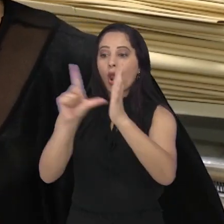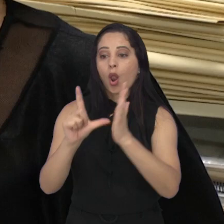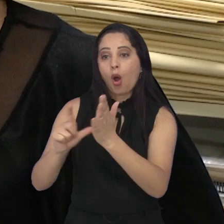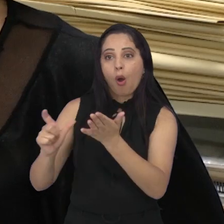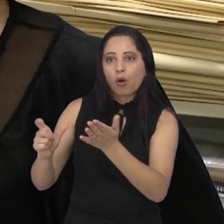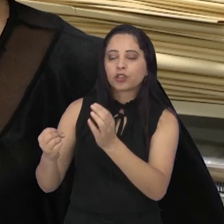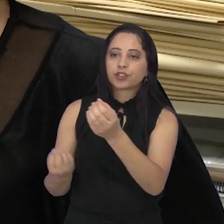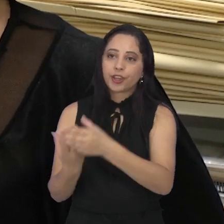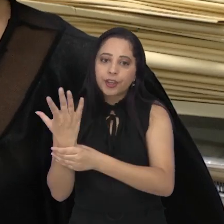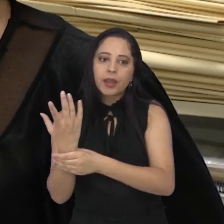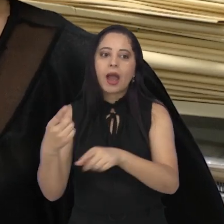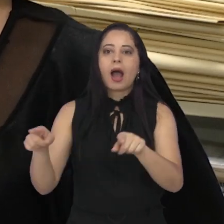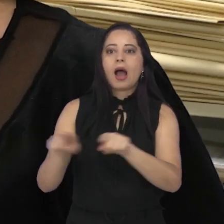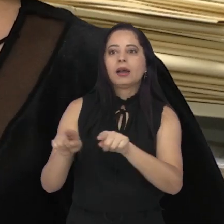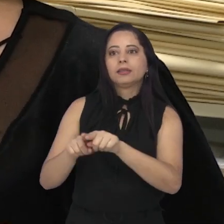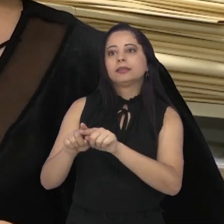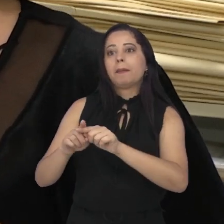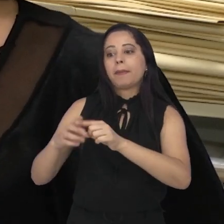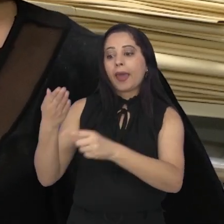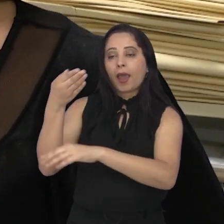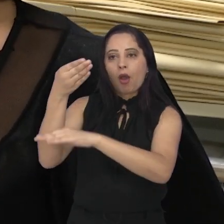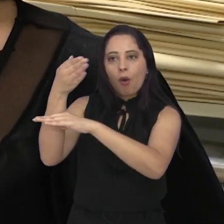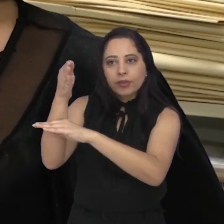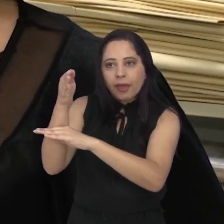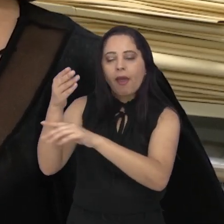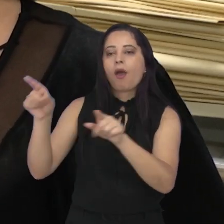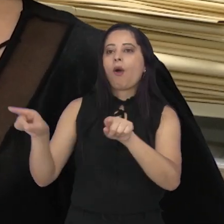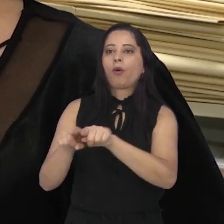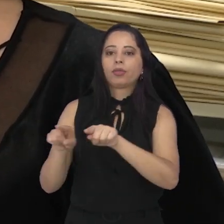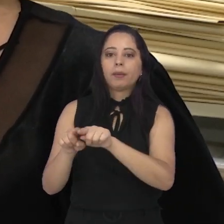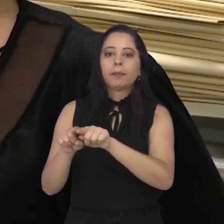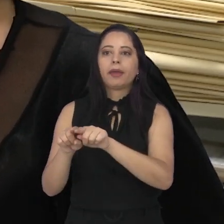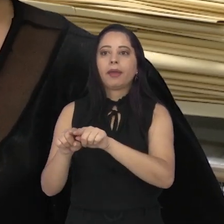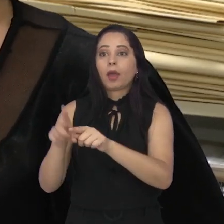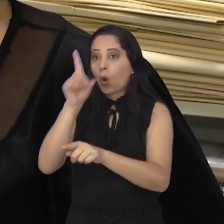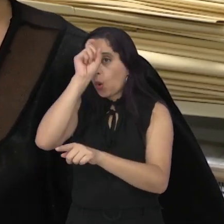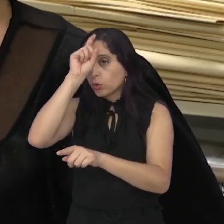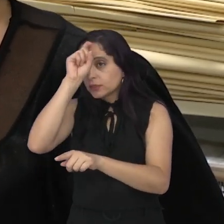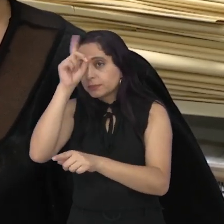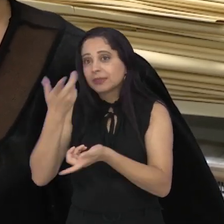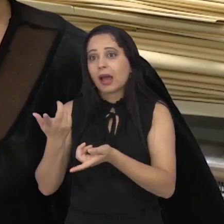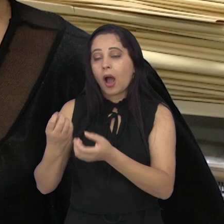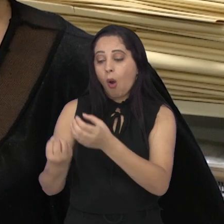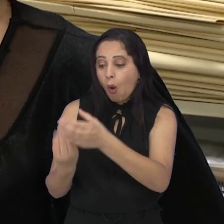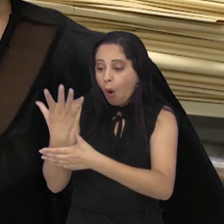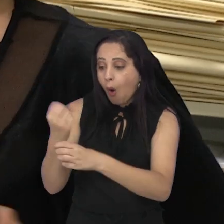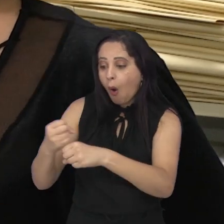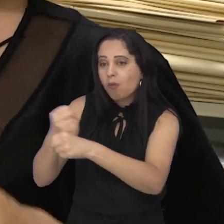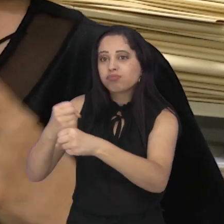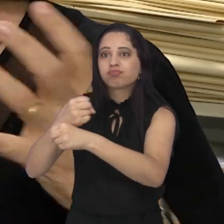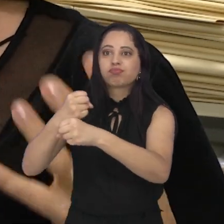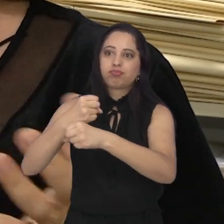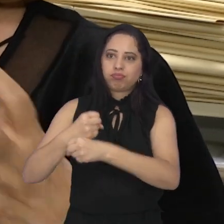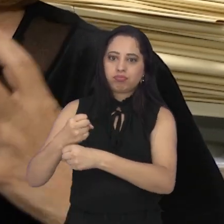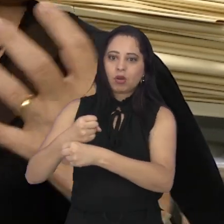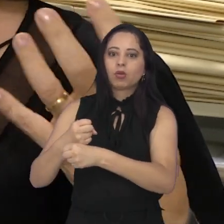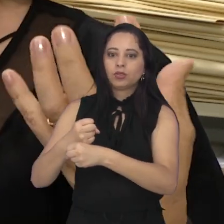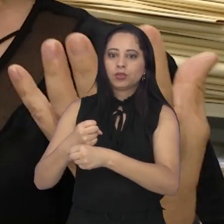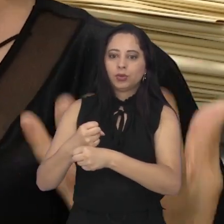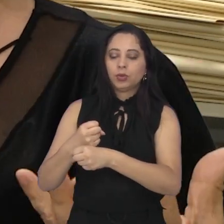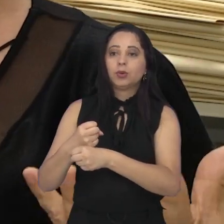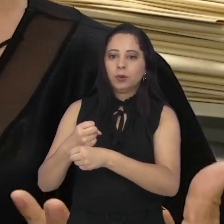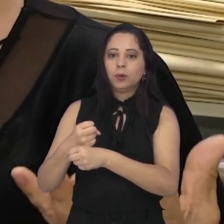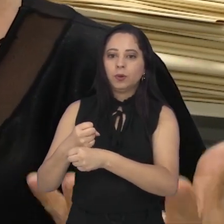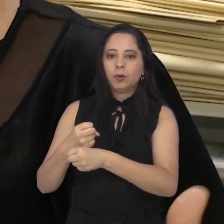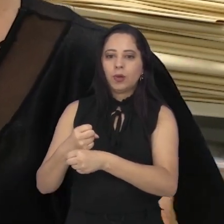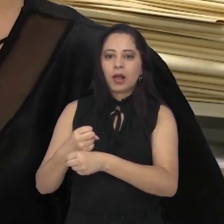criação de mais comércio, a criação de pensões, depois sanatórios. E tudo isso